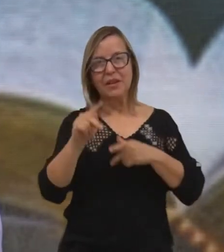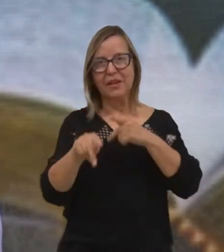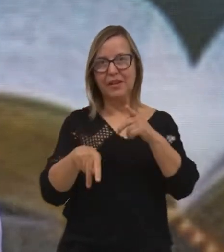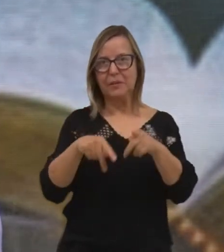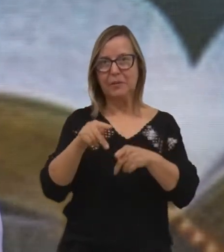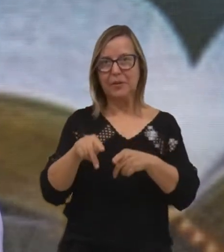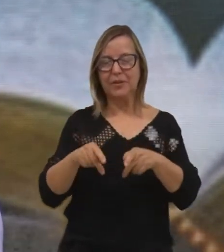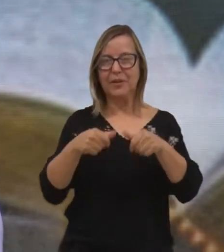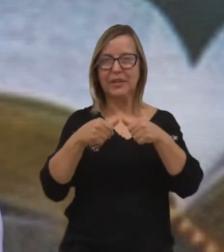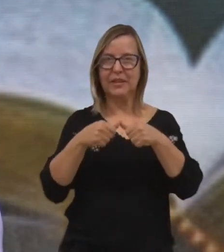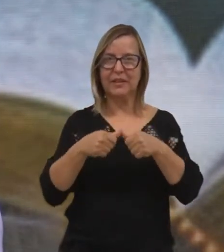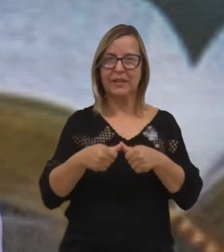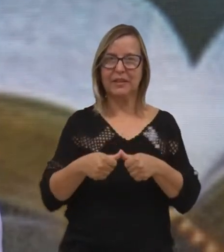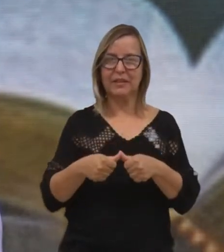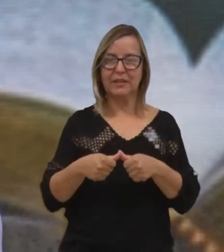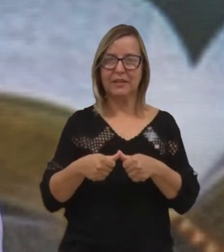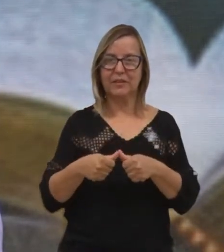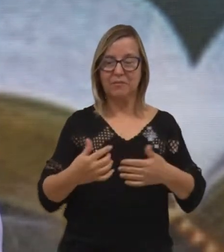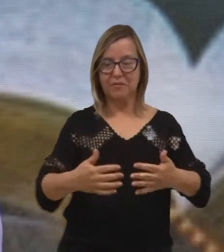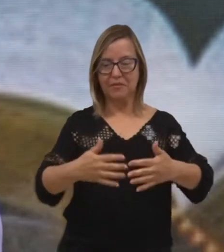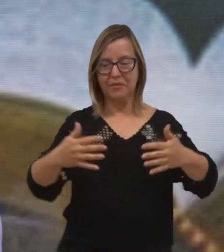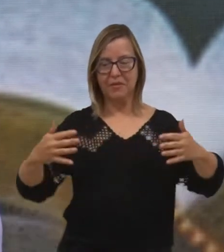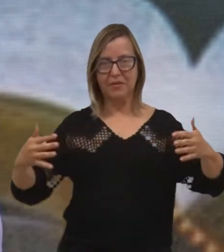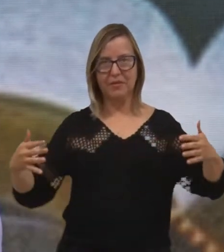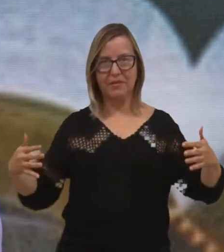que estão à volta, tanto